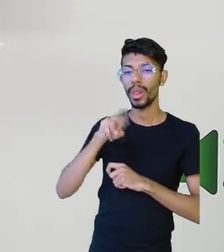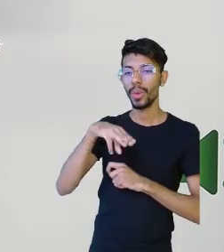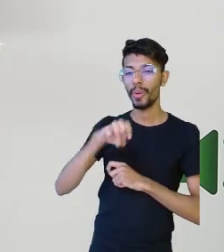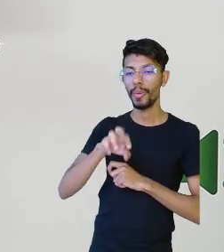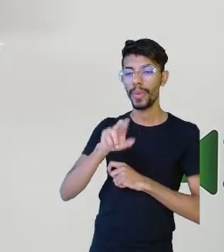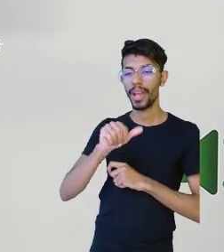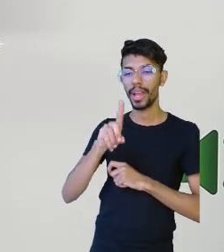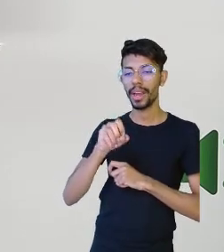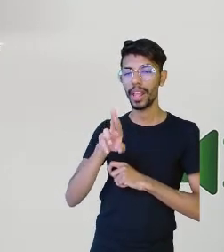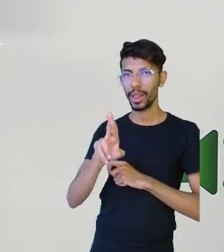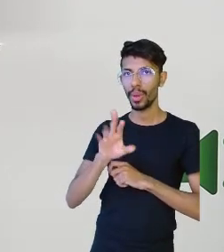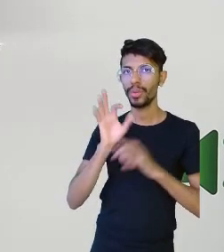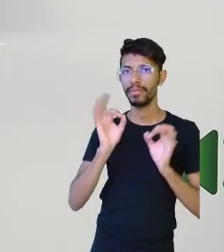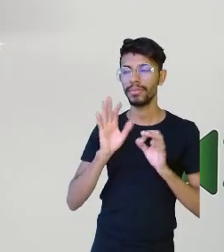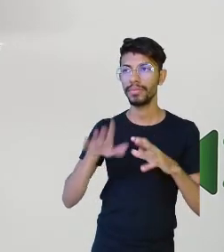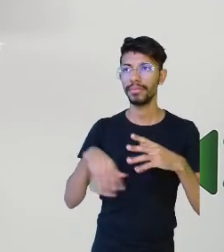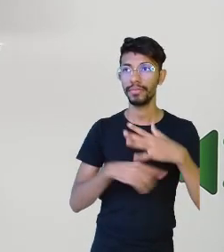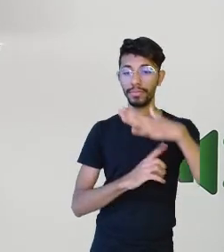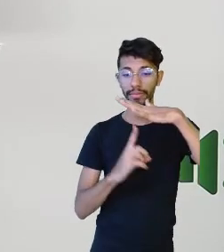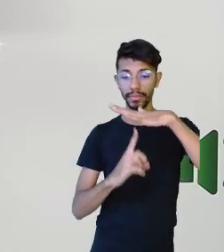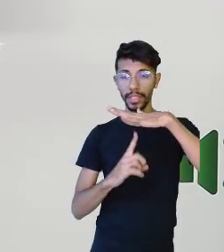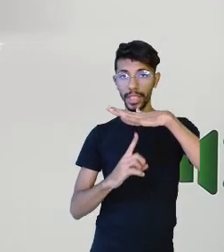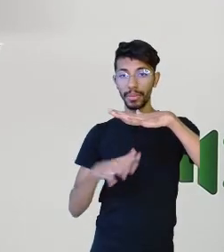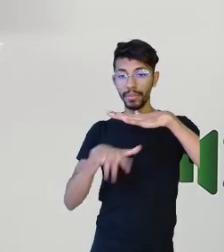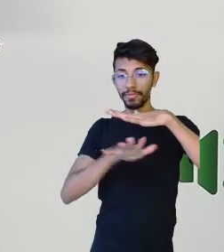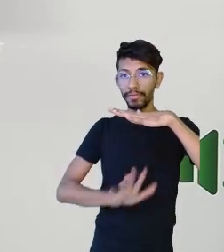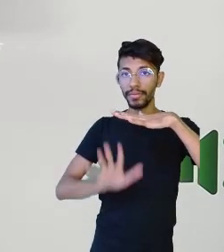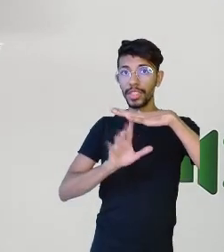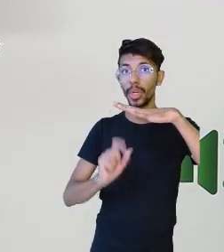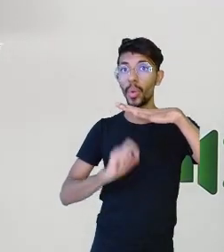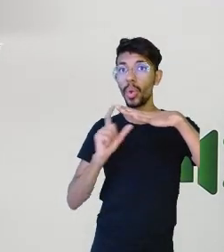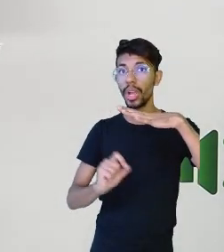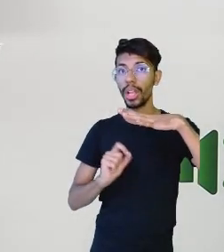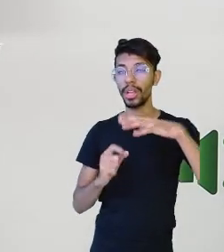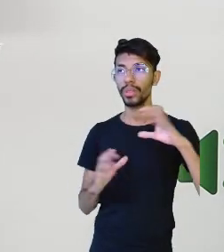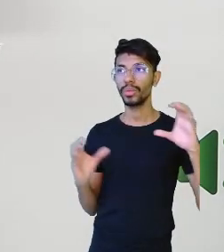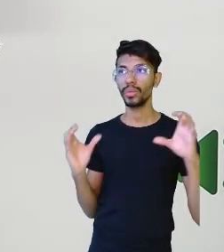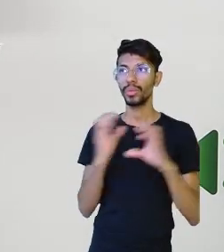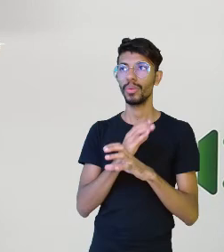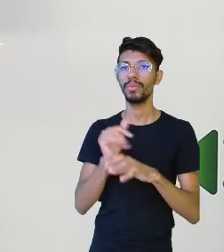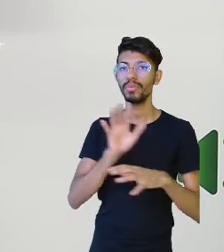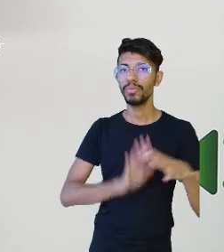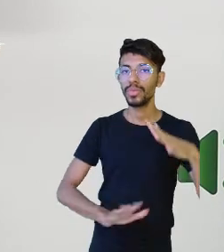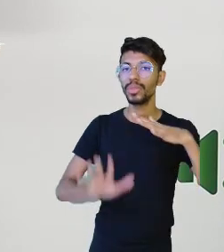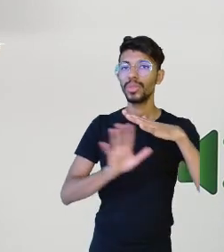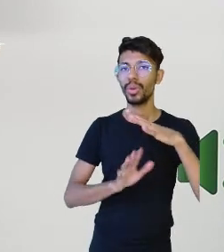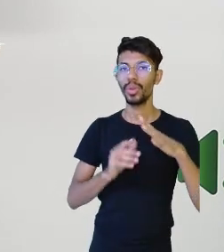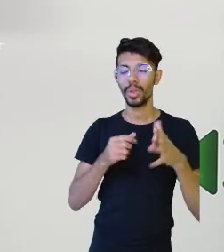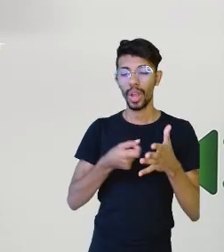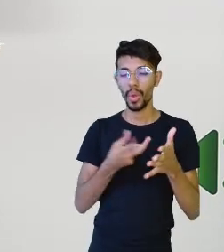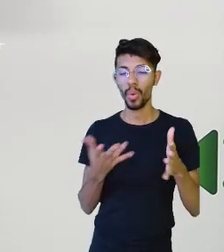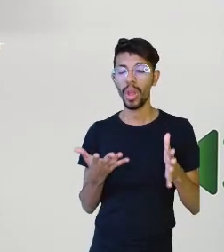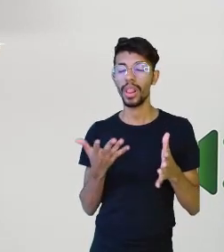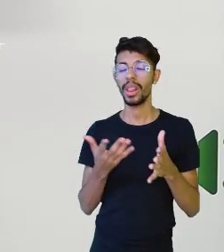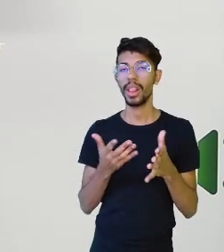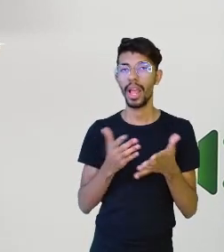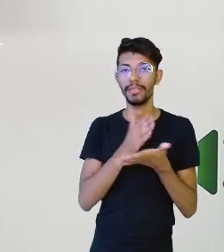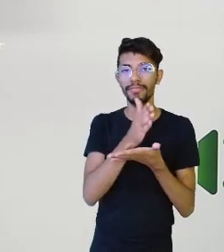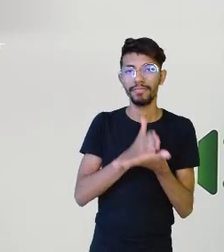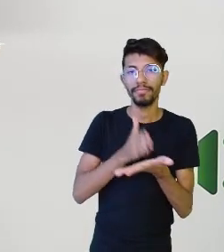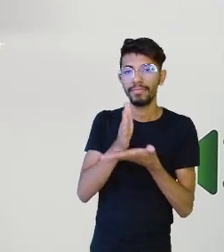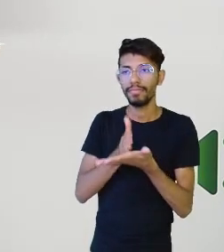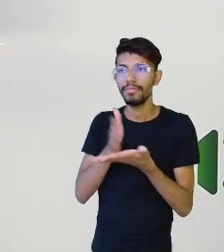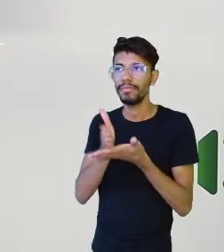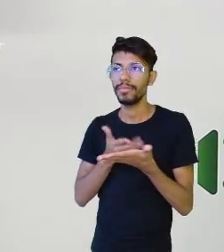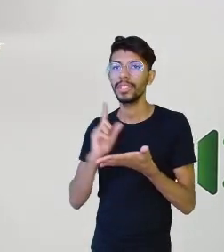meu denominador é o todo, é a quantidade total de partes que eu dividi o meu